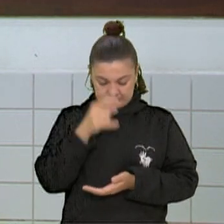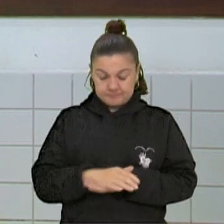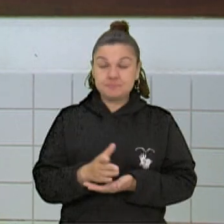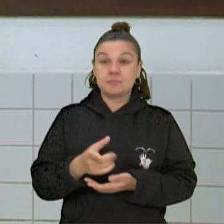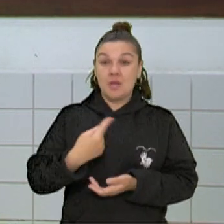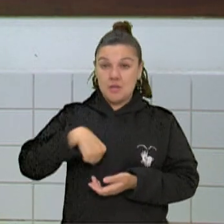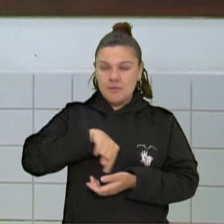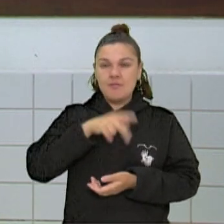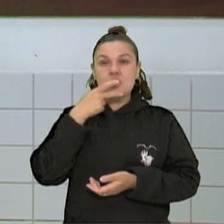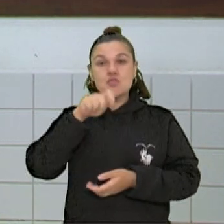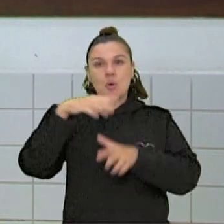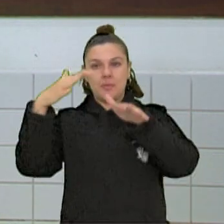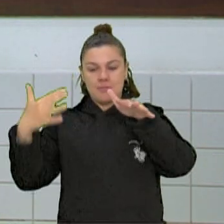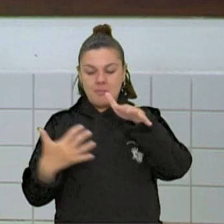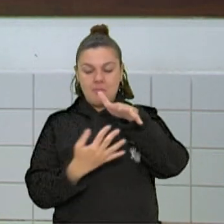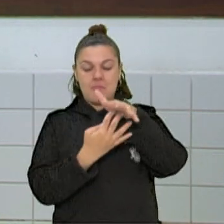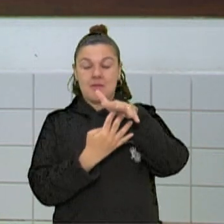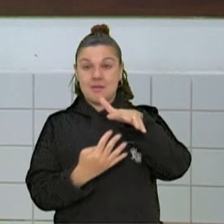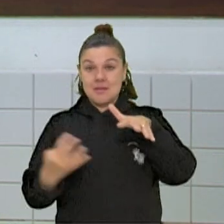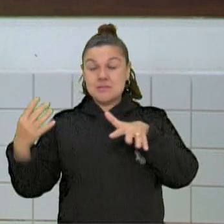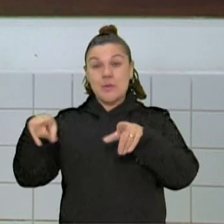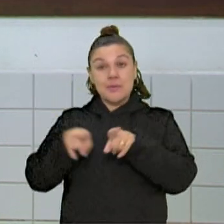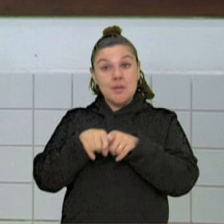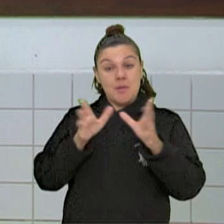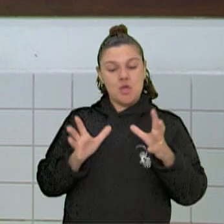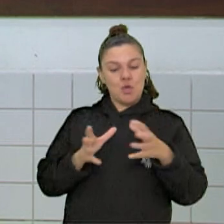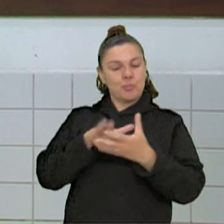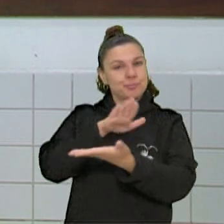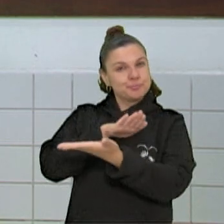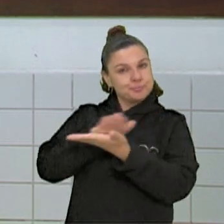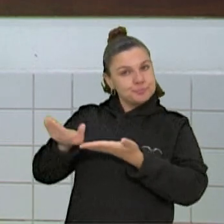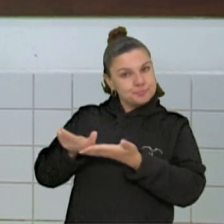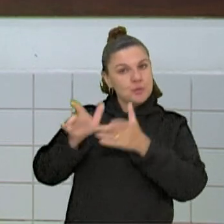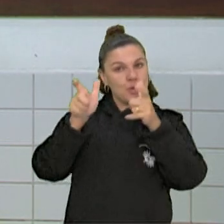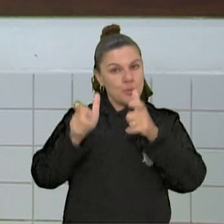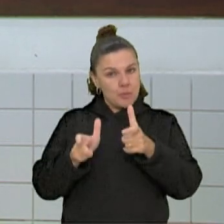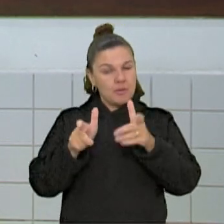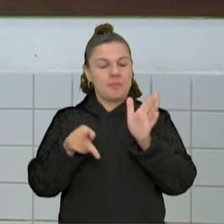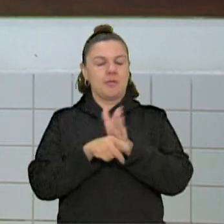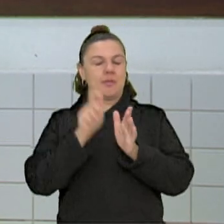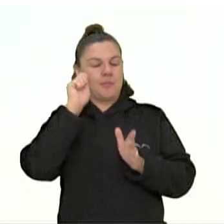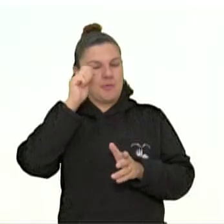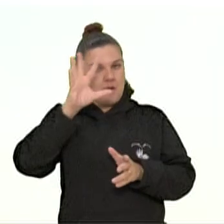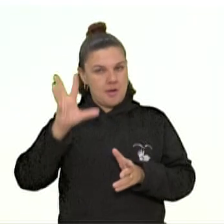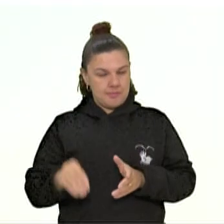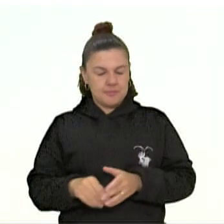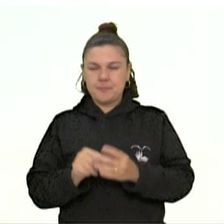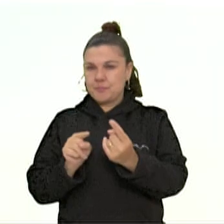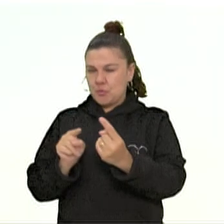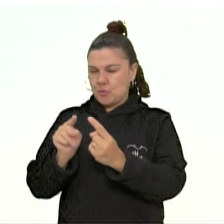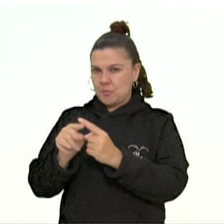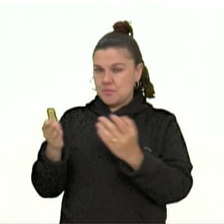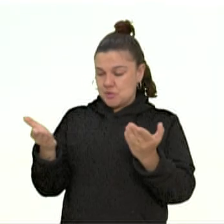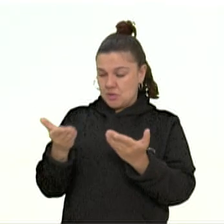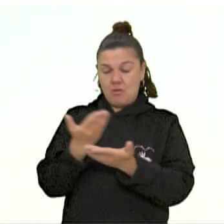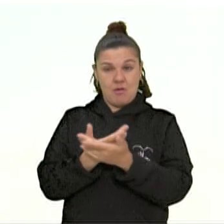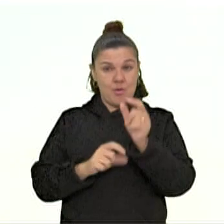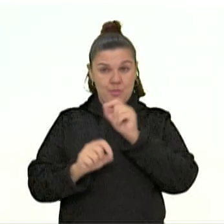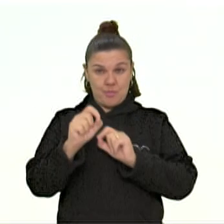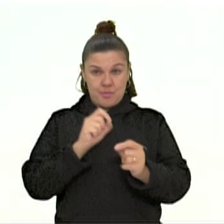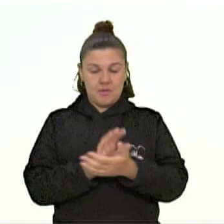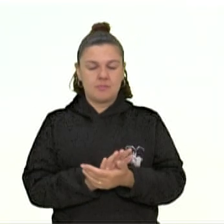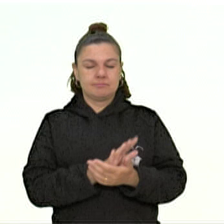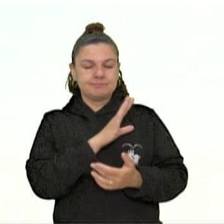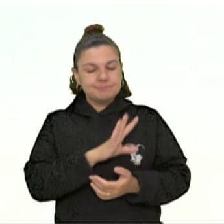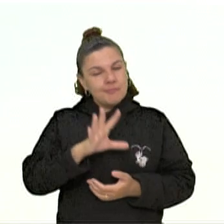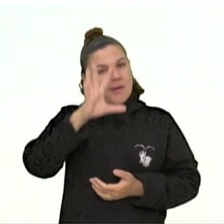pouco sobre as migrações e a questão dos refugiados no continente africano. Temos como objetivo da aula,